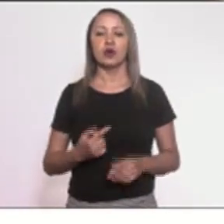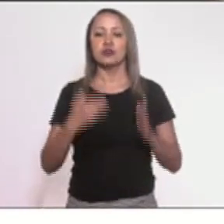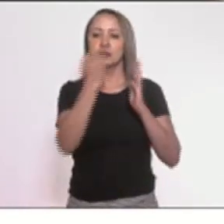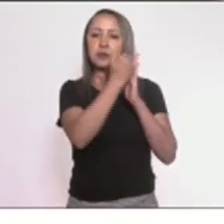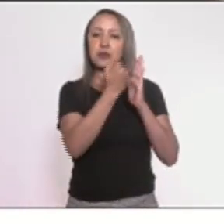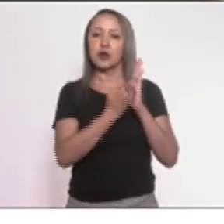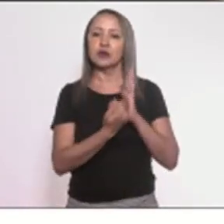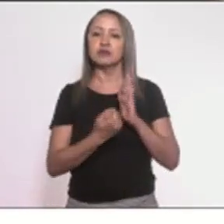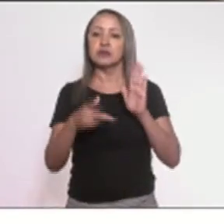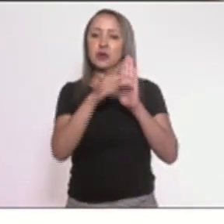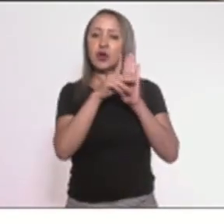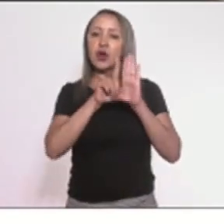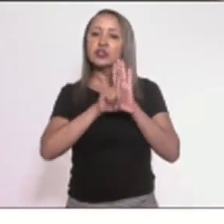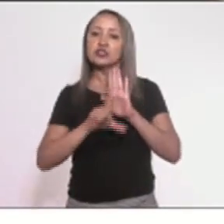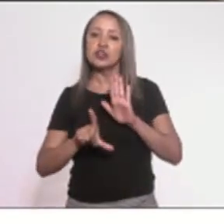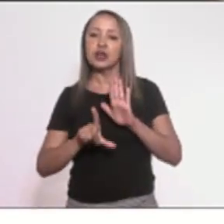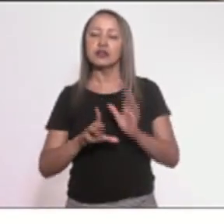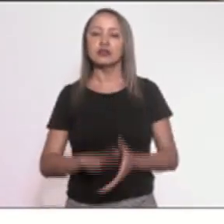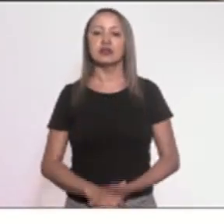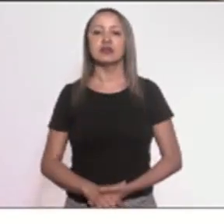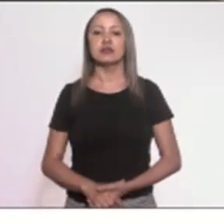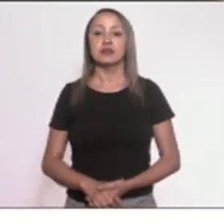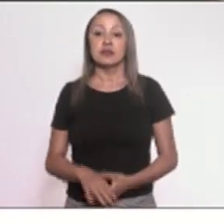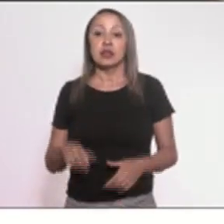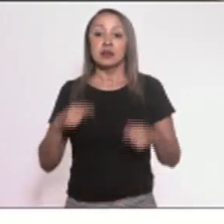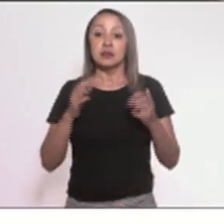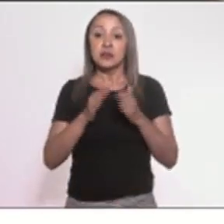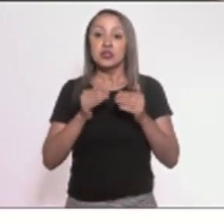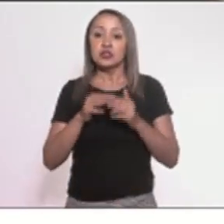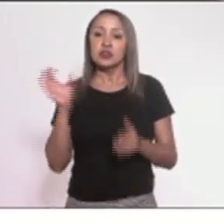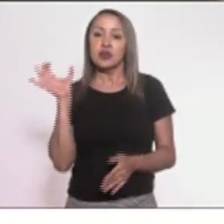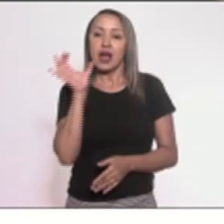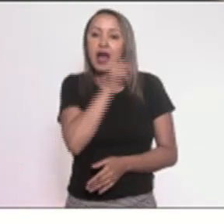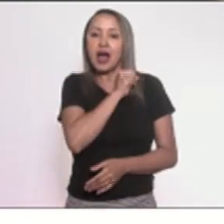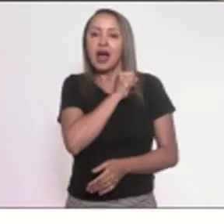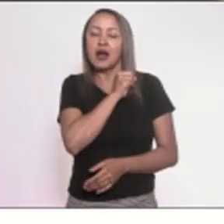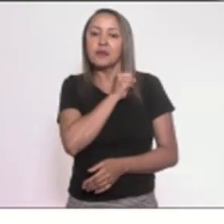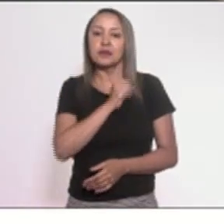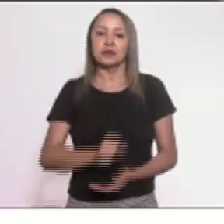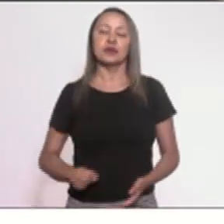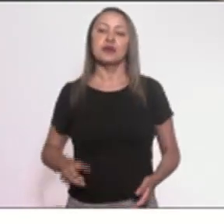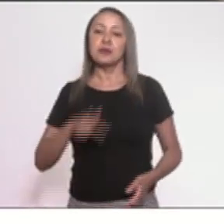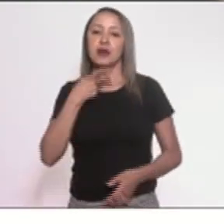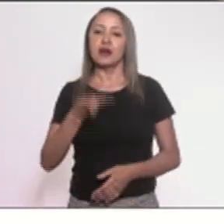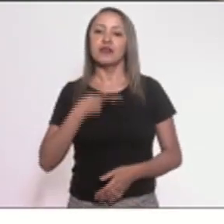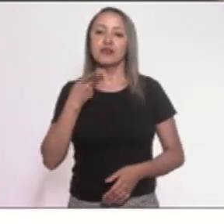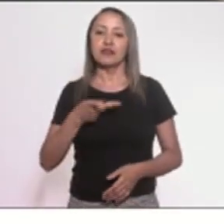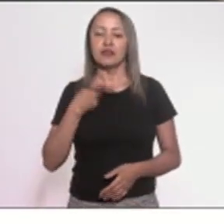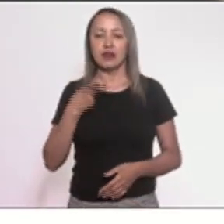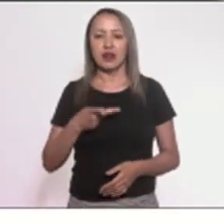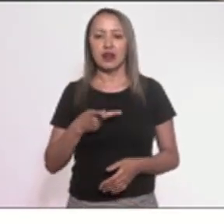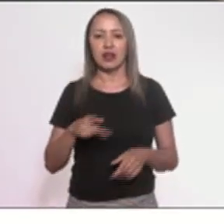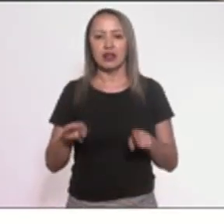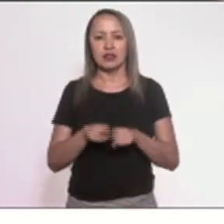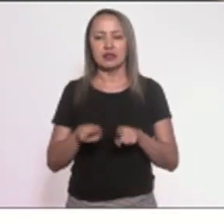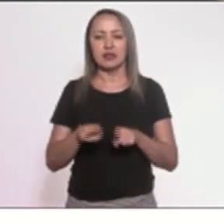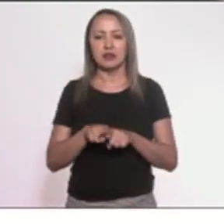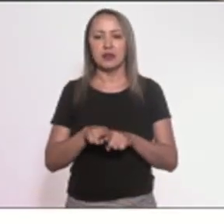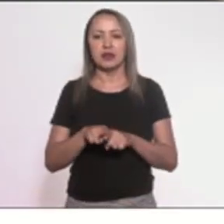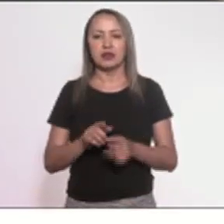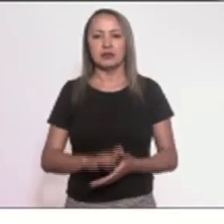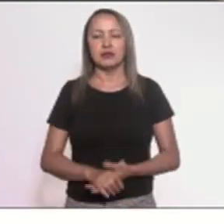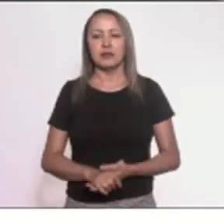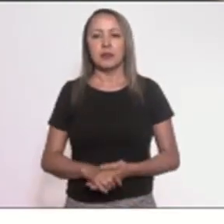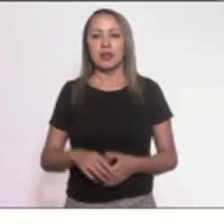de lei, inclusive com regime de urgência na casa, para falar do adoecimento mental